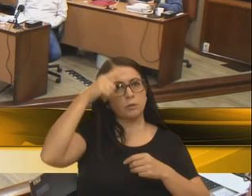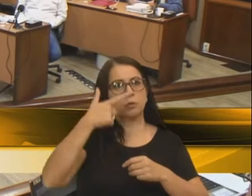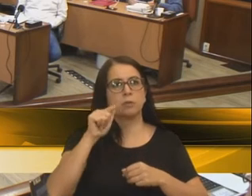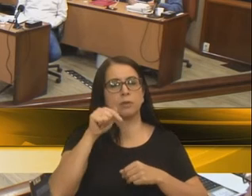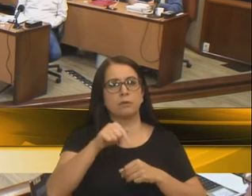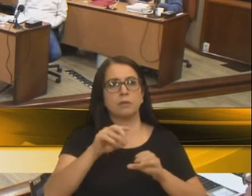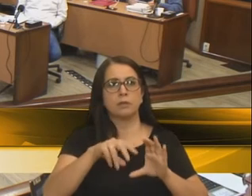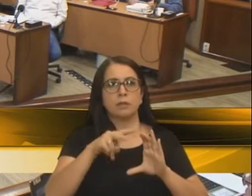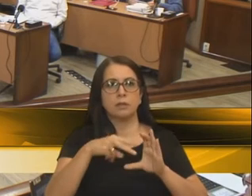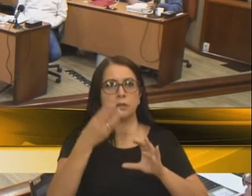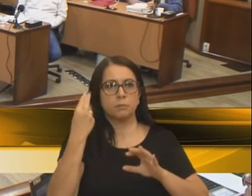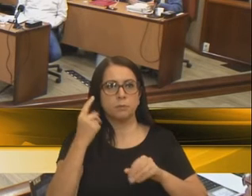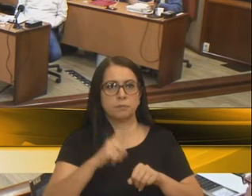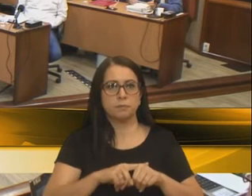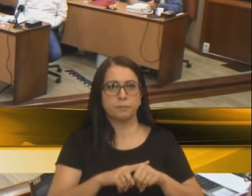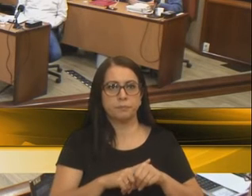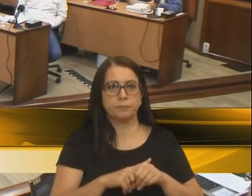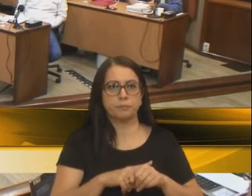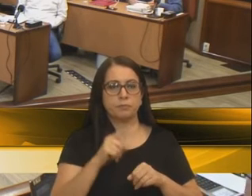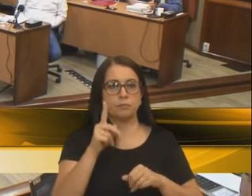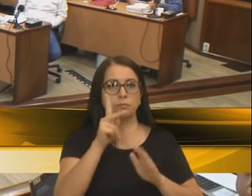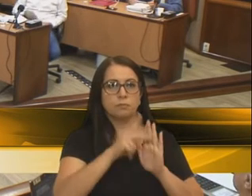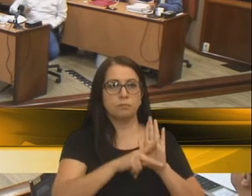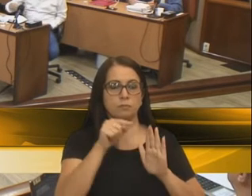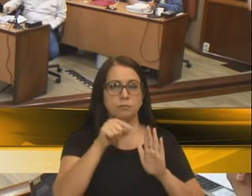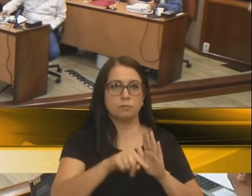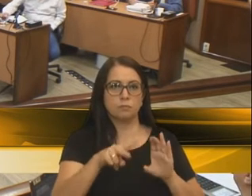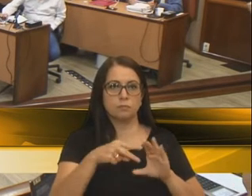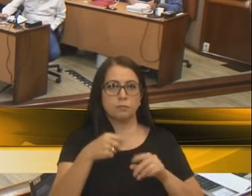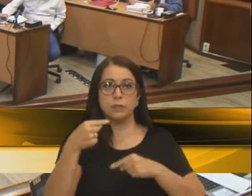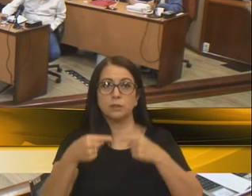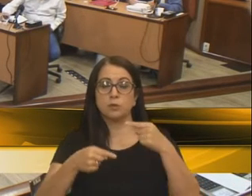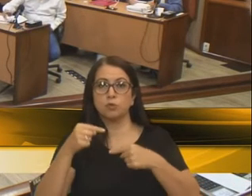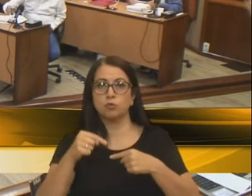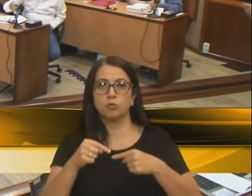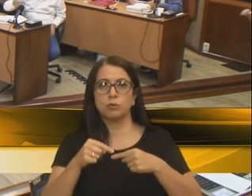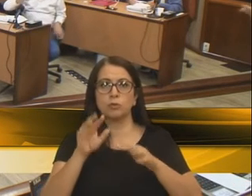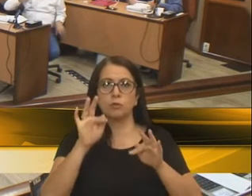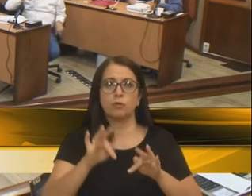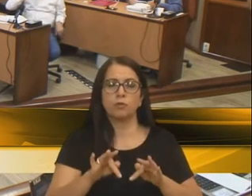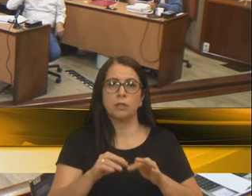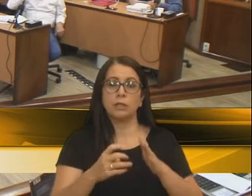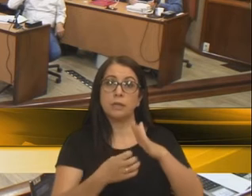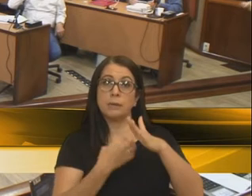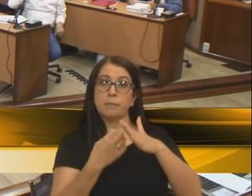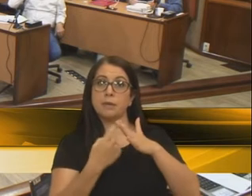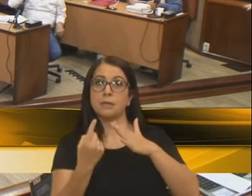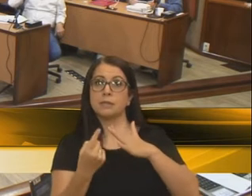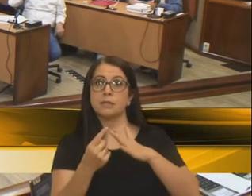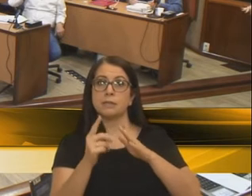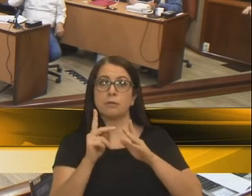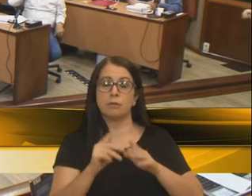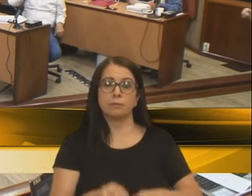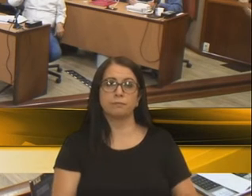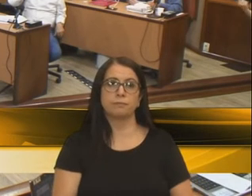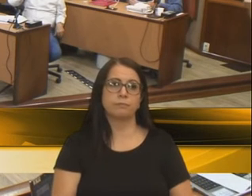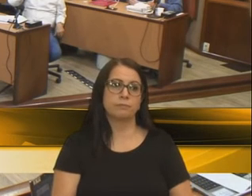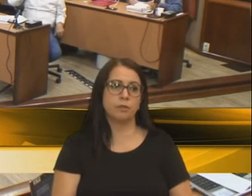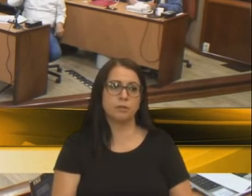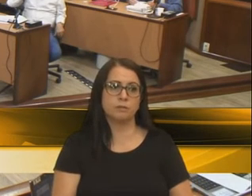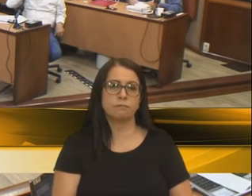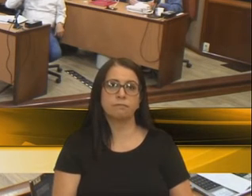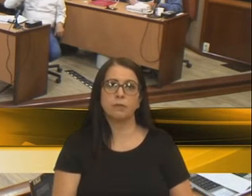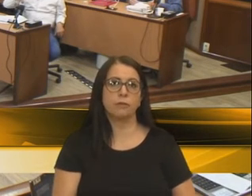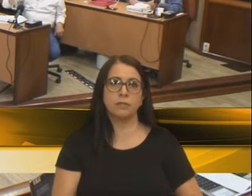na Câmara naquele período, mas veio o projeto aqui para a Câmara para discutir a questão do fim do monopólio dos projetos funerários. E teve um lobby tão grande